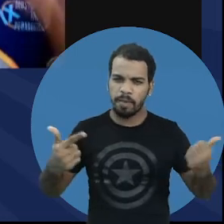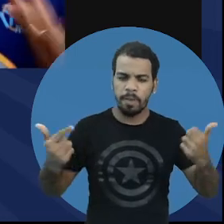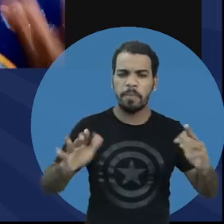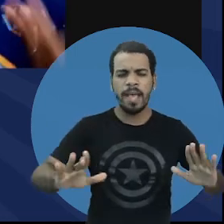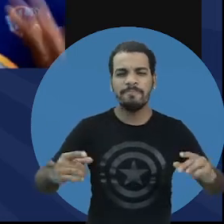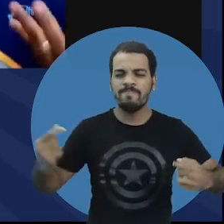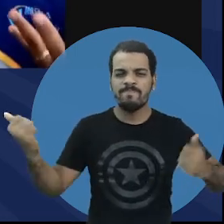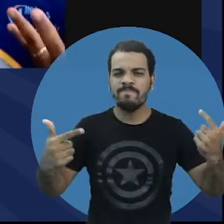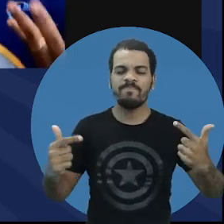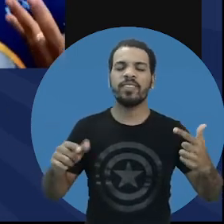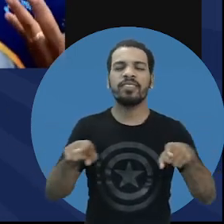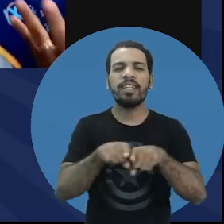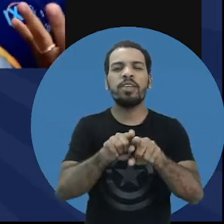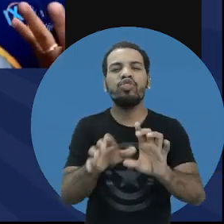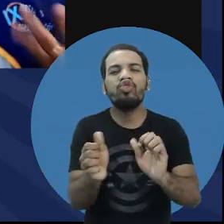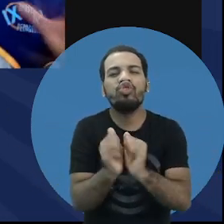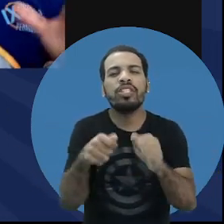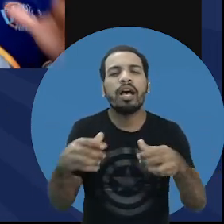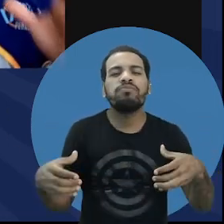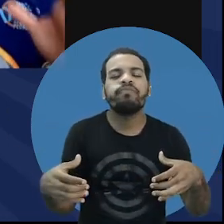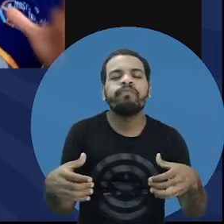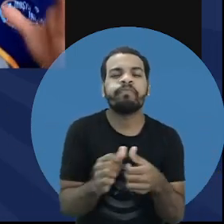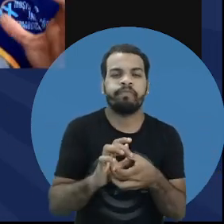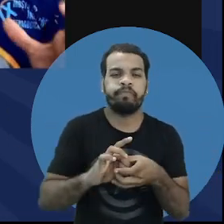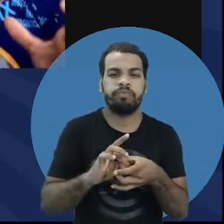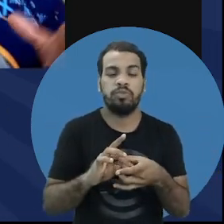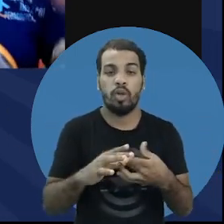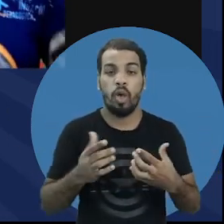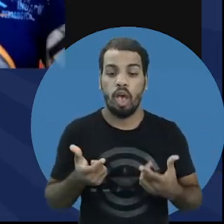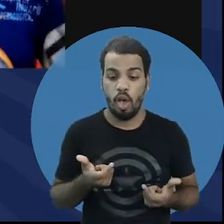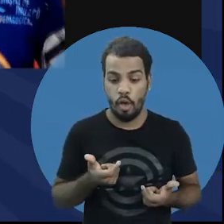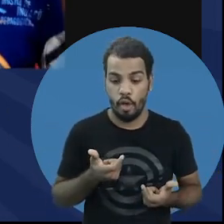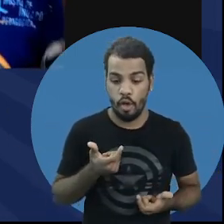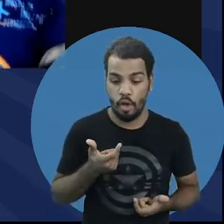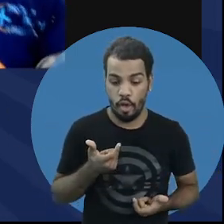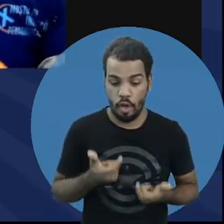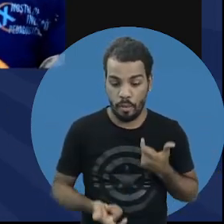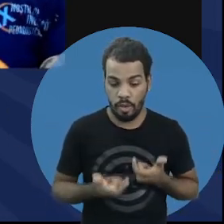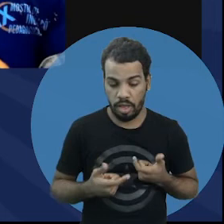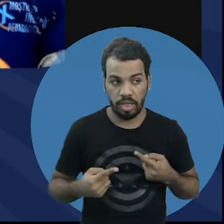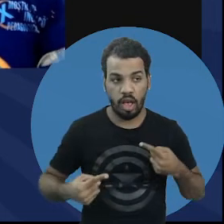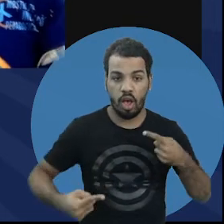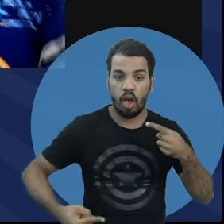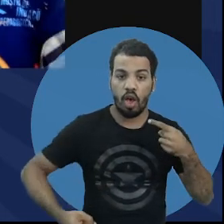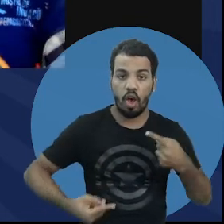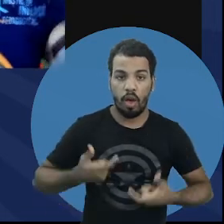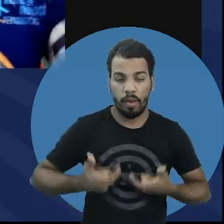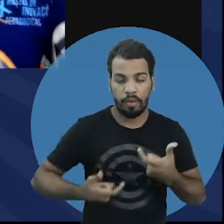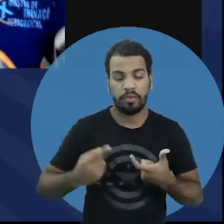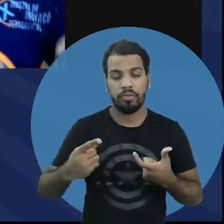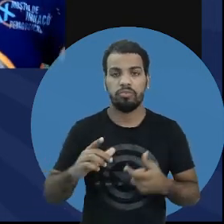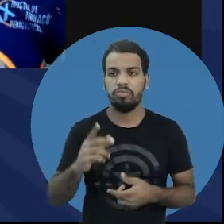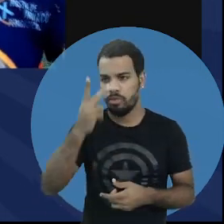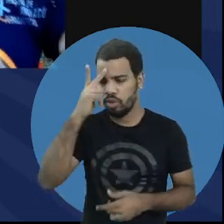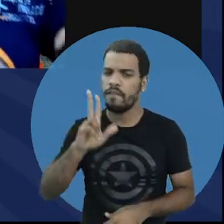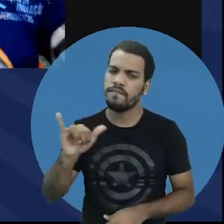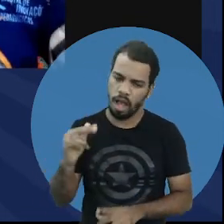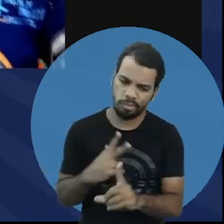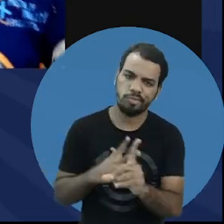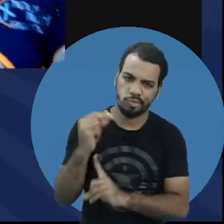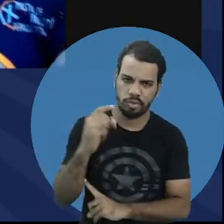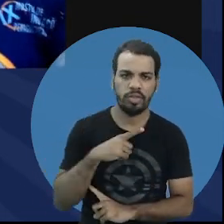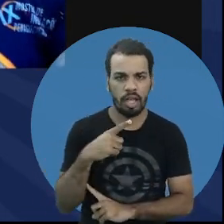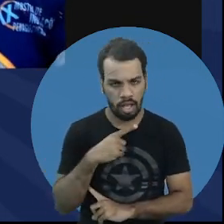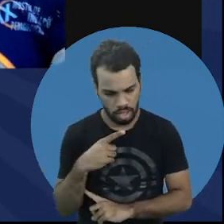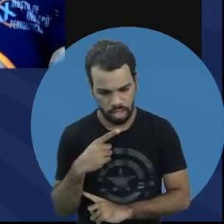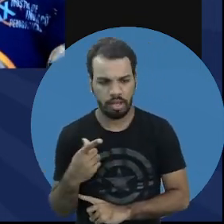de cooperação. A robótica ela consegue participar de uma competição onde alguém vai ser o vencedor,